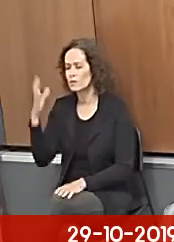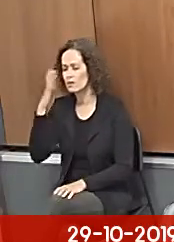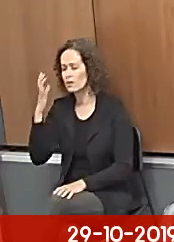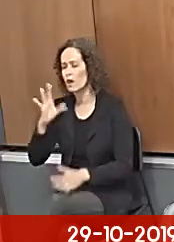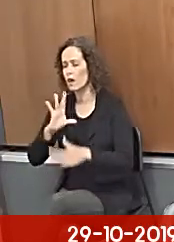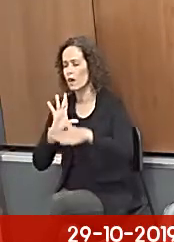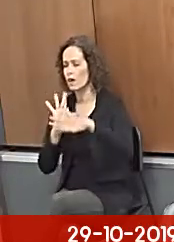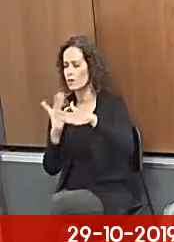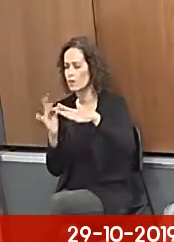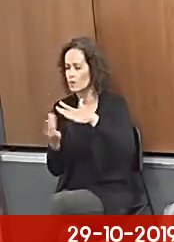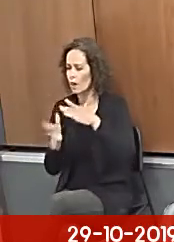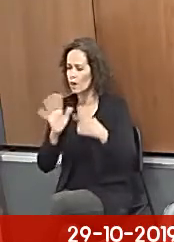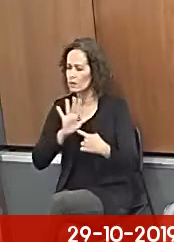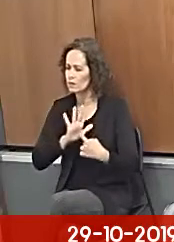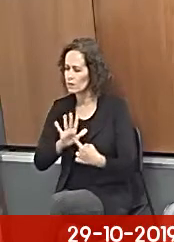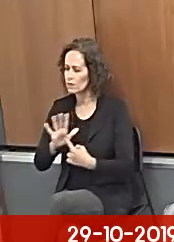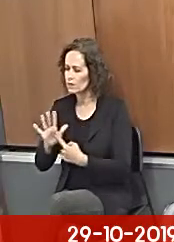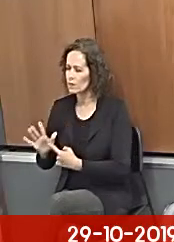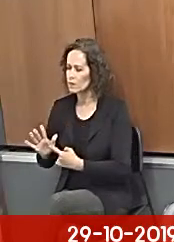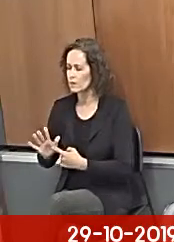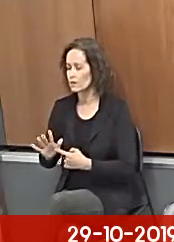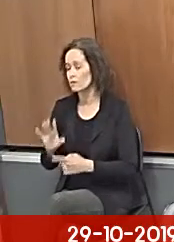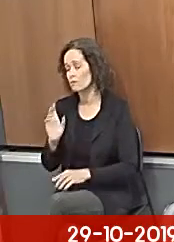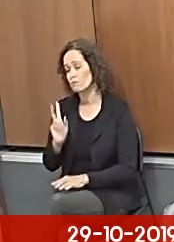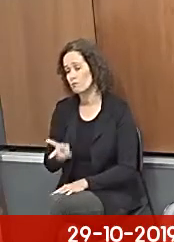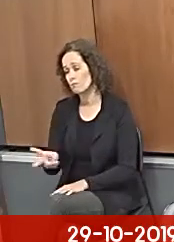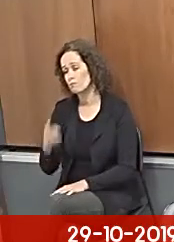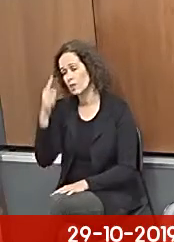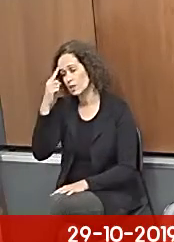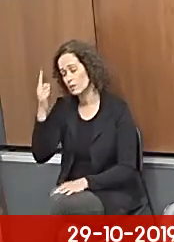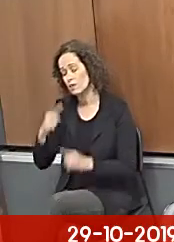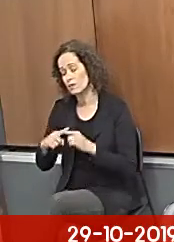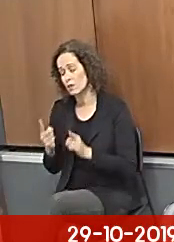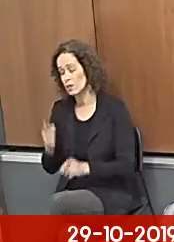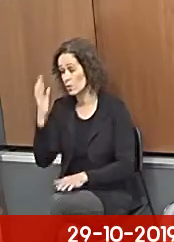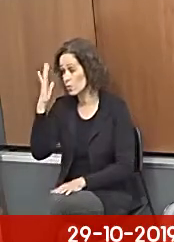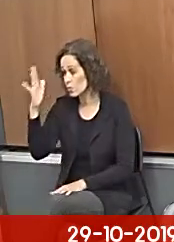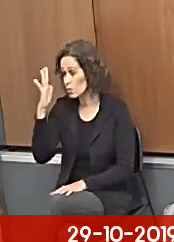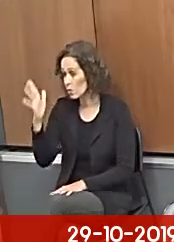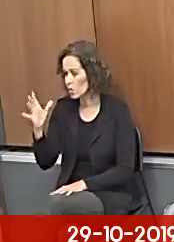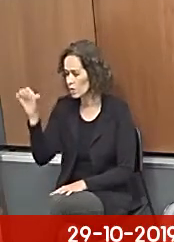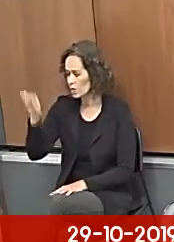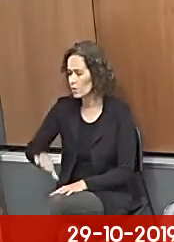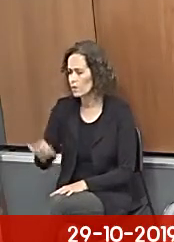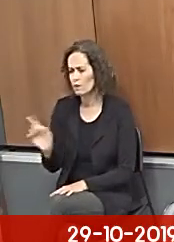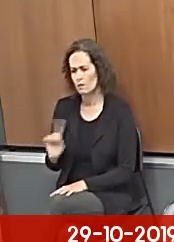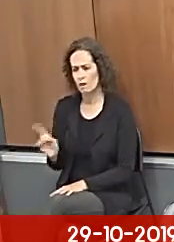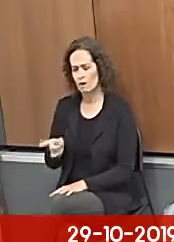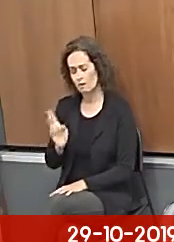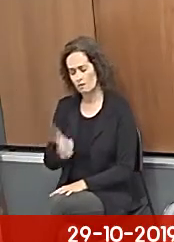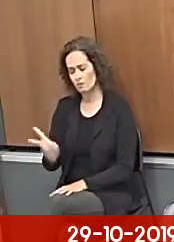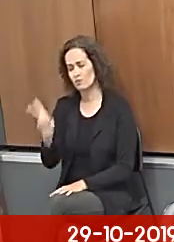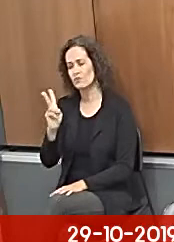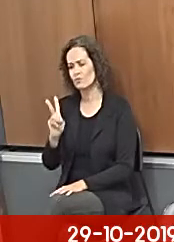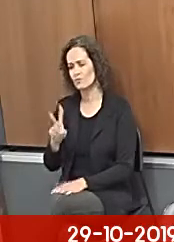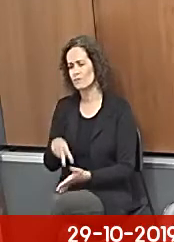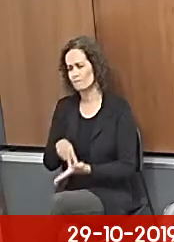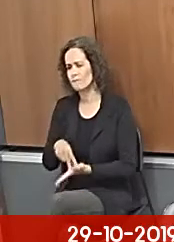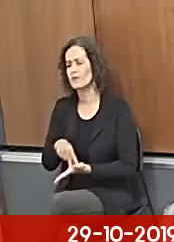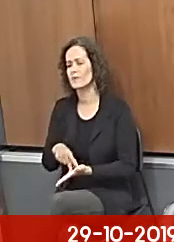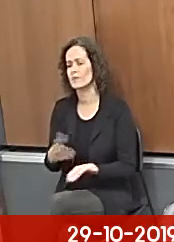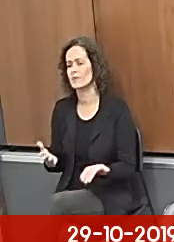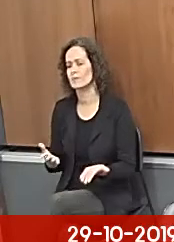ele estaria continuando com o mesmo pensamento. Porém, o sonho dele não acabou. O sonho dele permanece vivo.